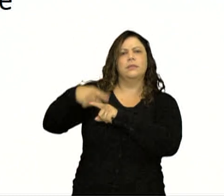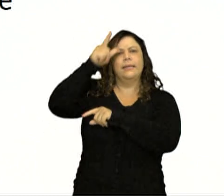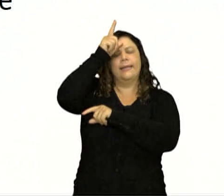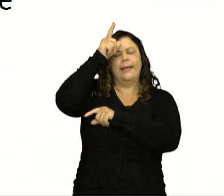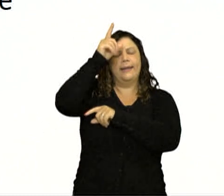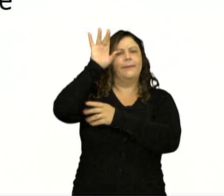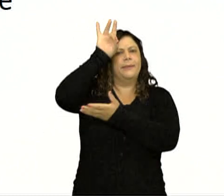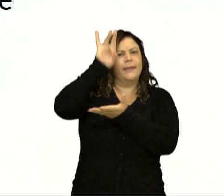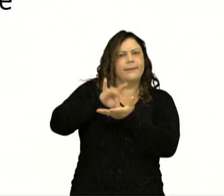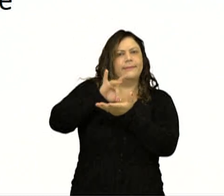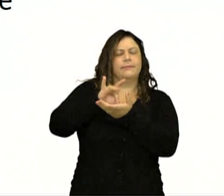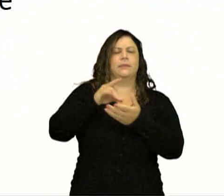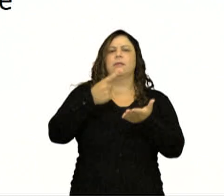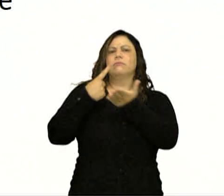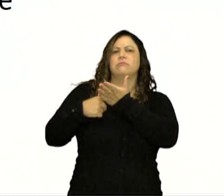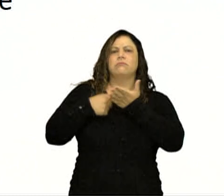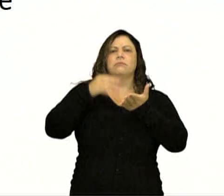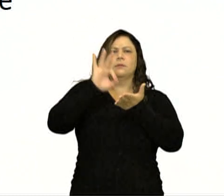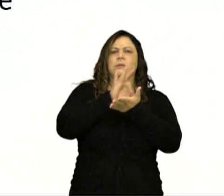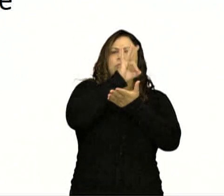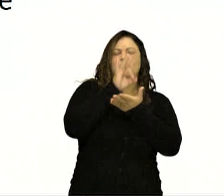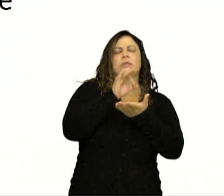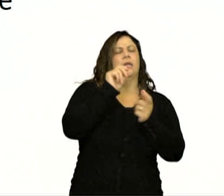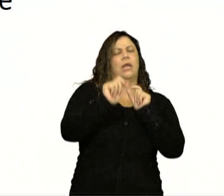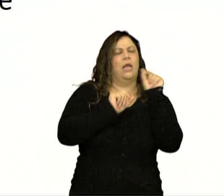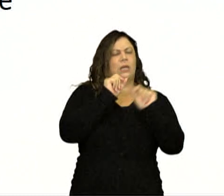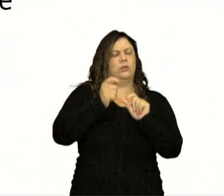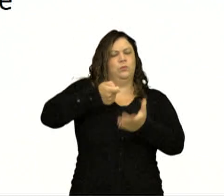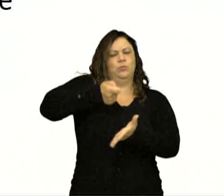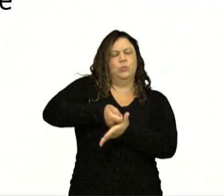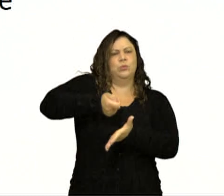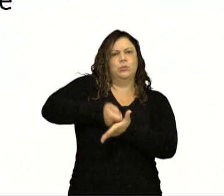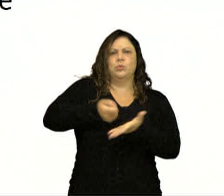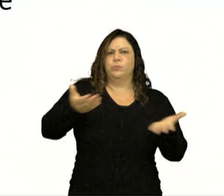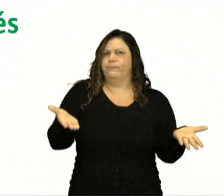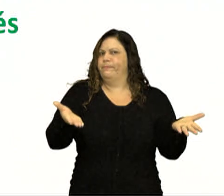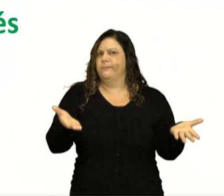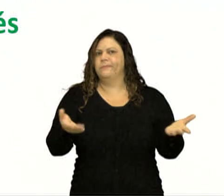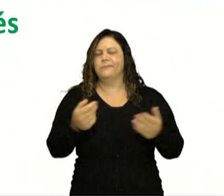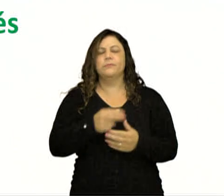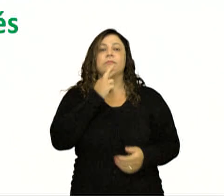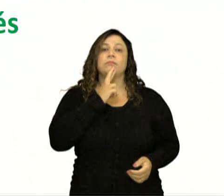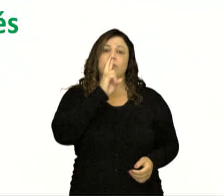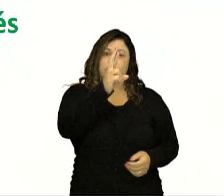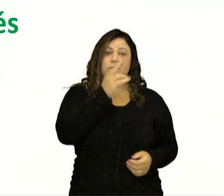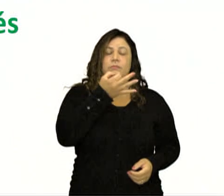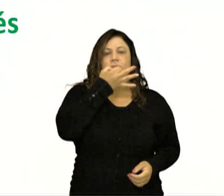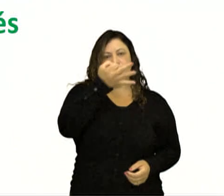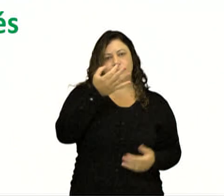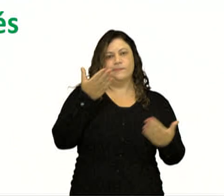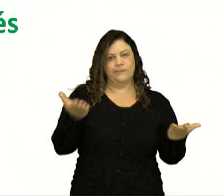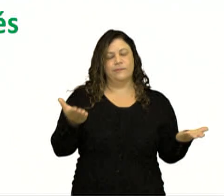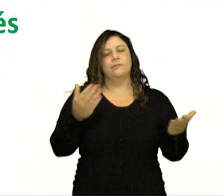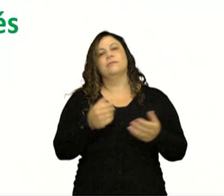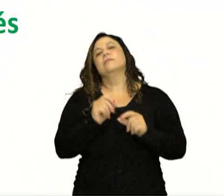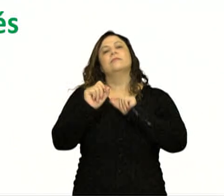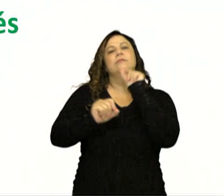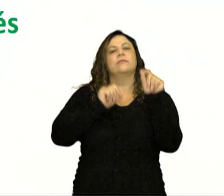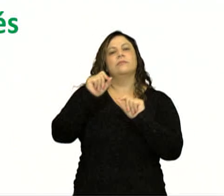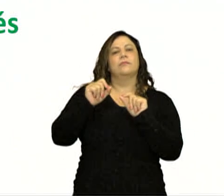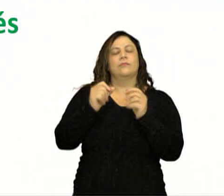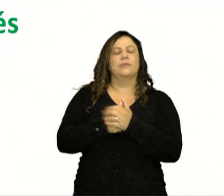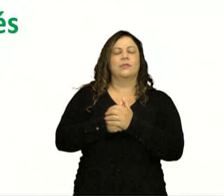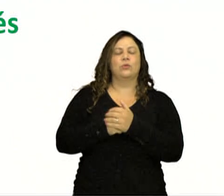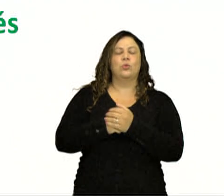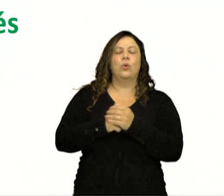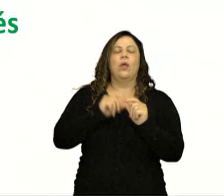Tratado de Versalhes lhe impôs duras sanções? Aqui eu tenho uma sugestão de resposta para a gente, em que eu falo para vocês. O Tratado